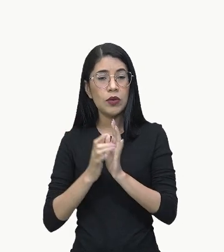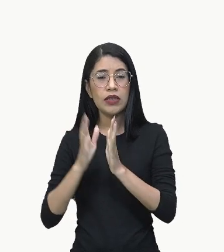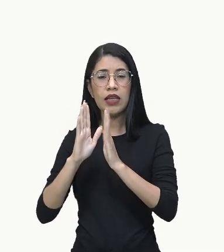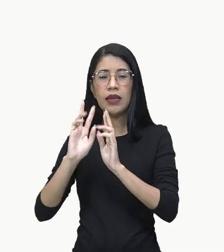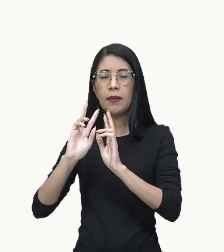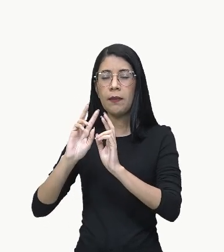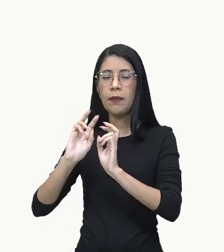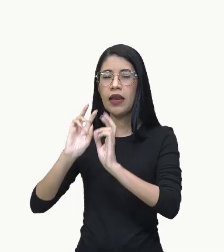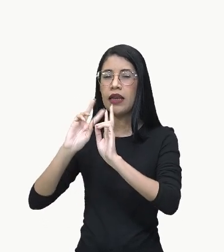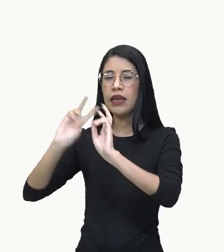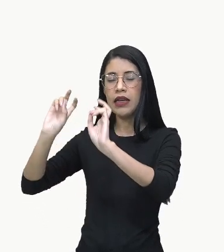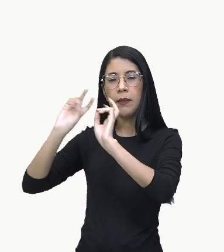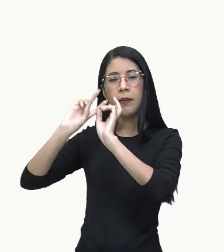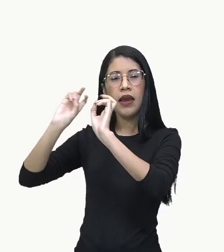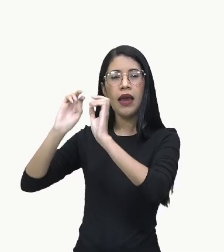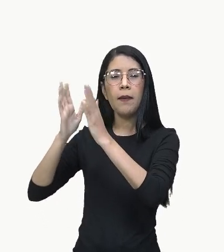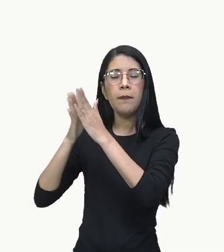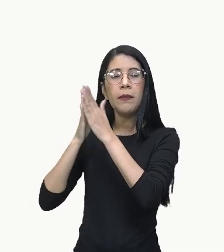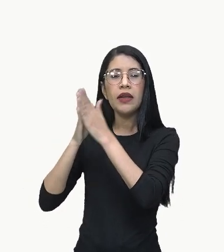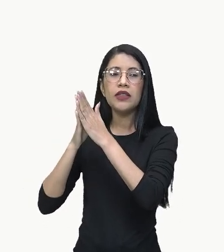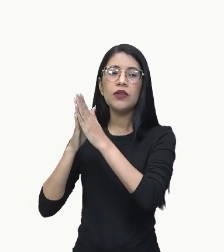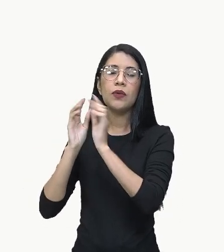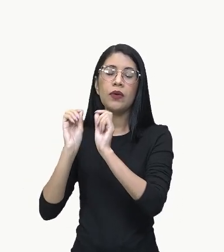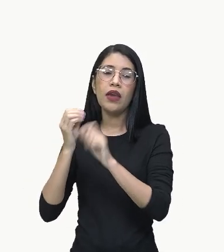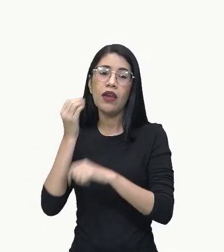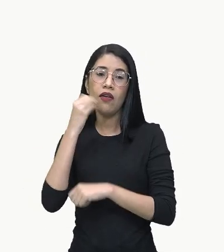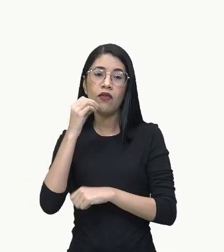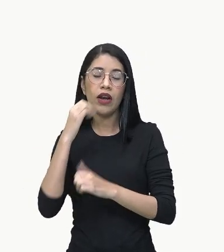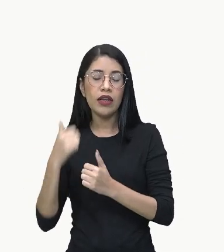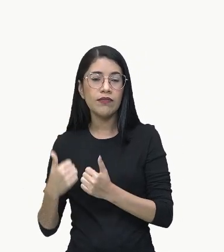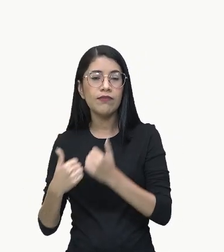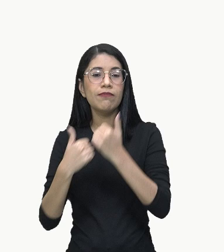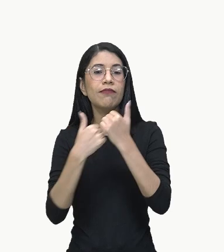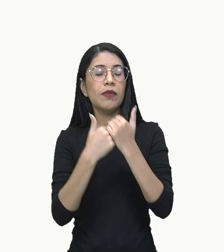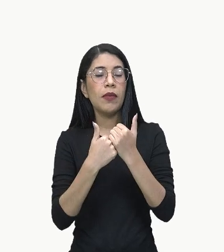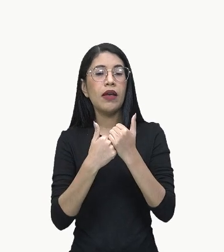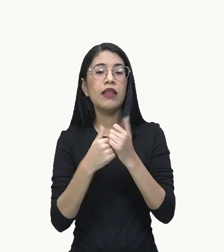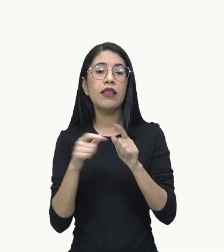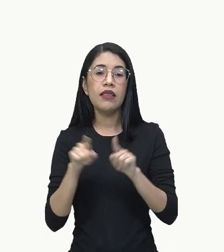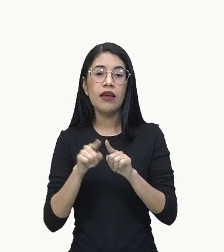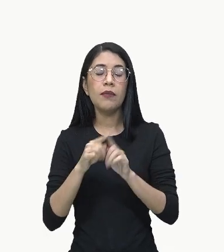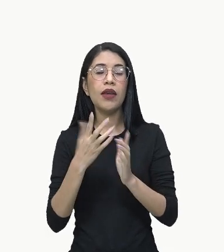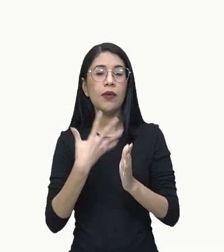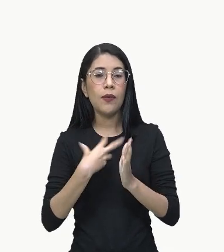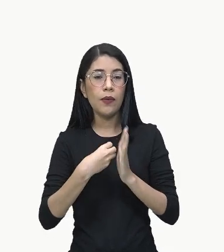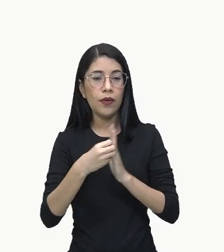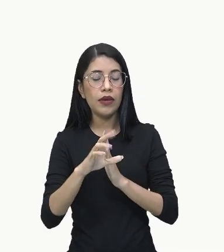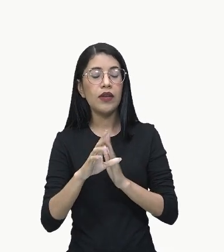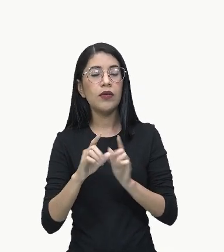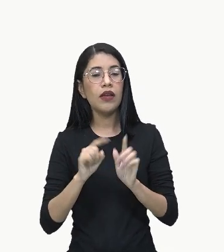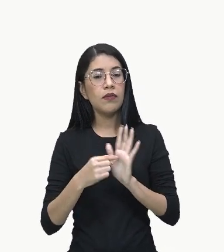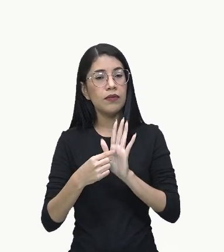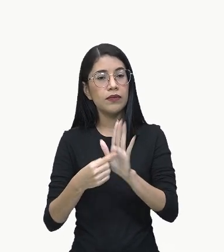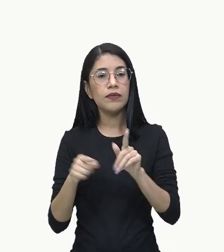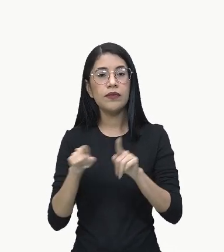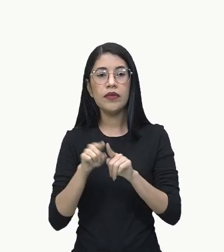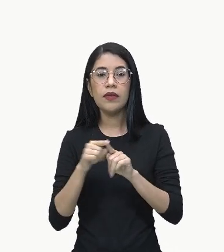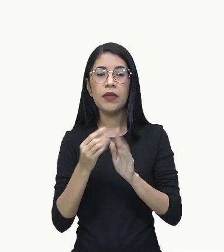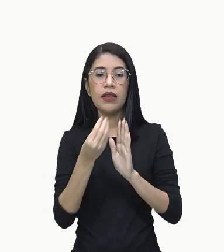ali para que a sua fraqueza seja sustentada, aqui também esse eu lírico está clamando e